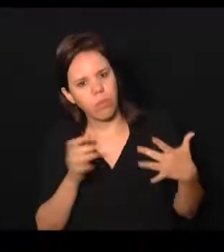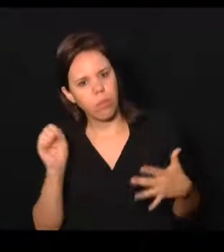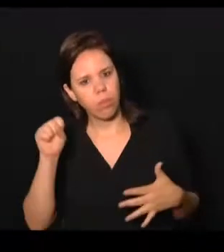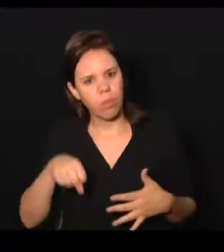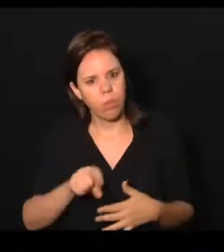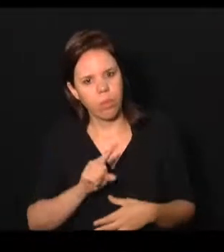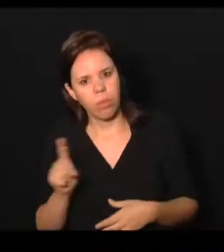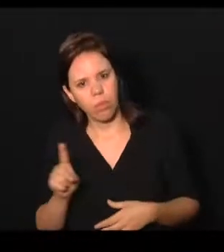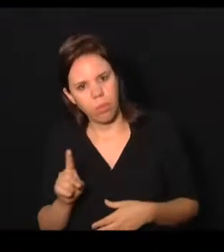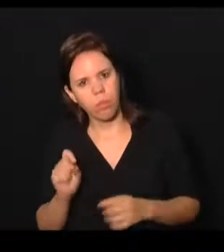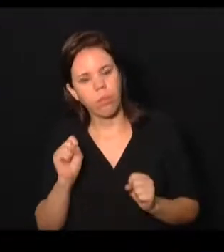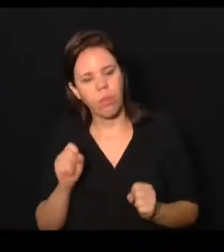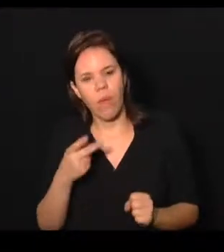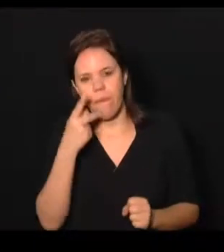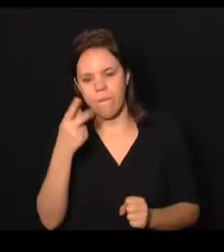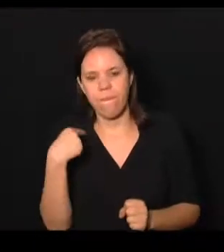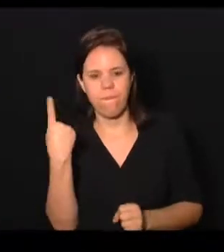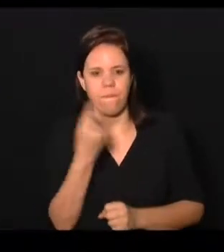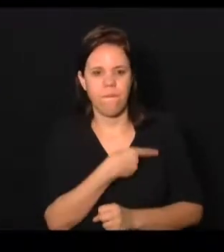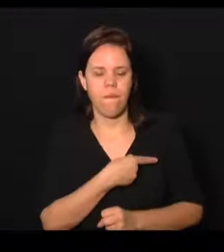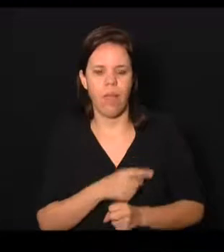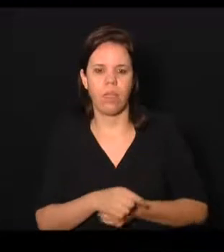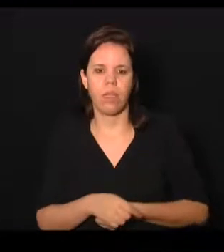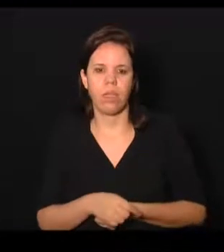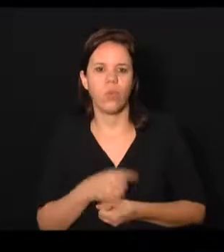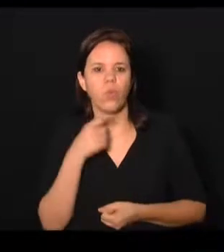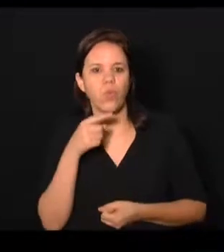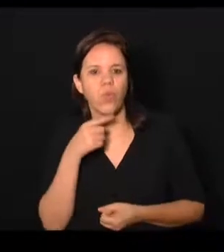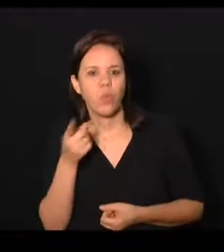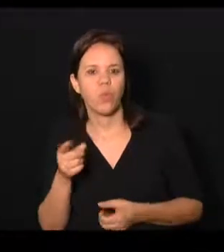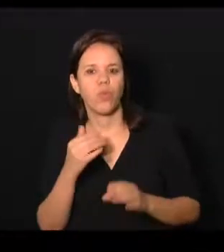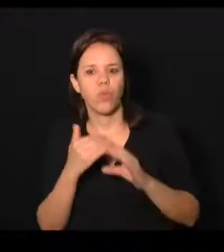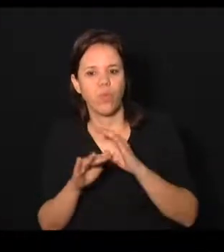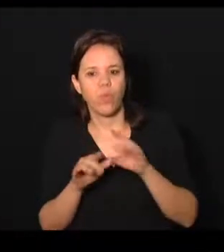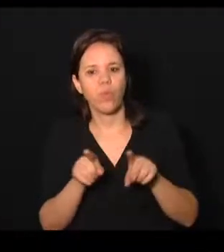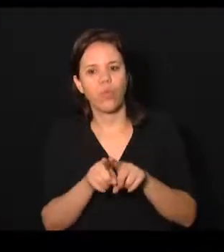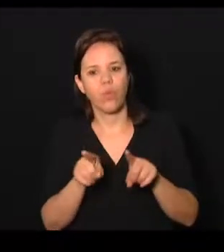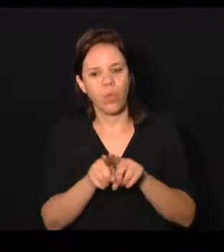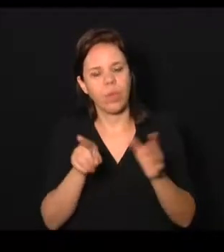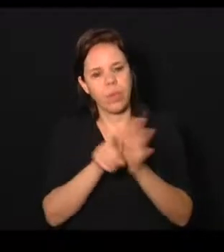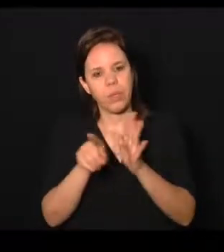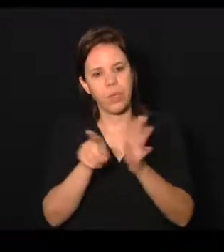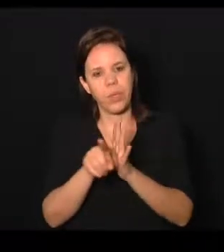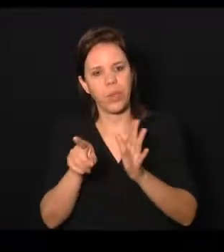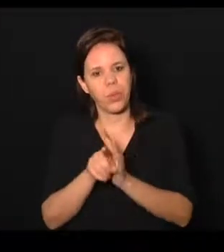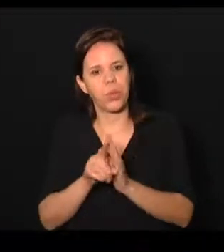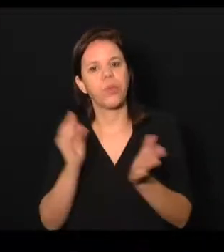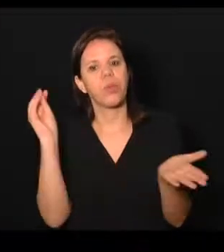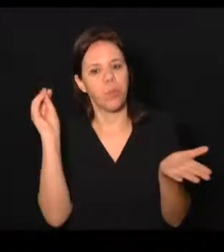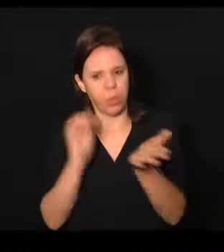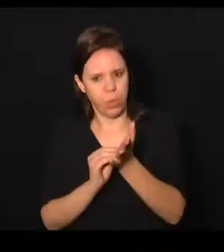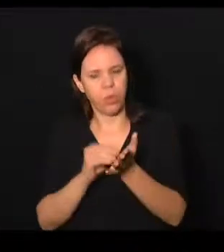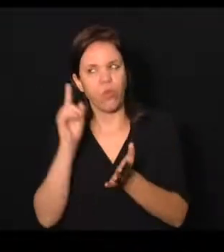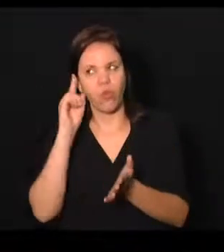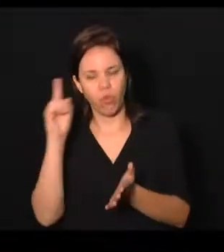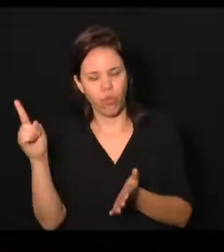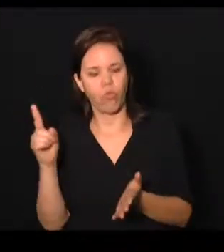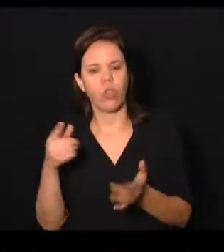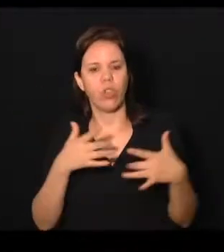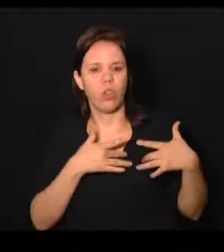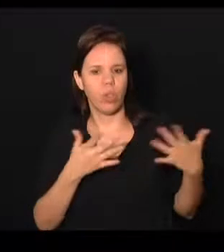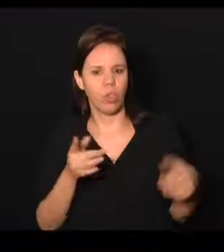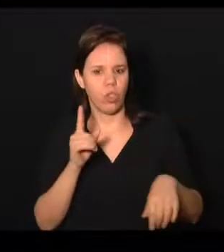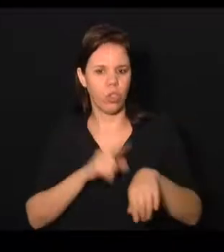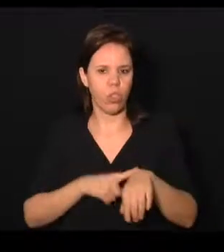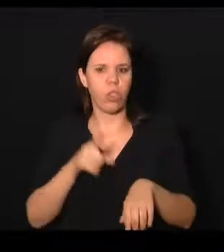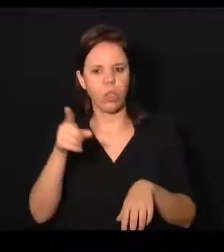pode. Também um Fale Conosco, onde você pode enviar a sua dúvida. E também é possível que você agende a sua doação para um dia e